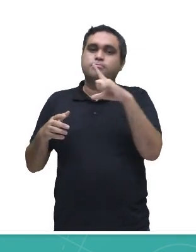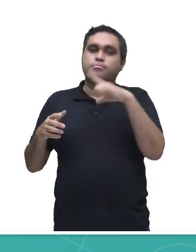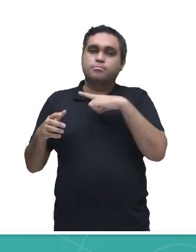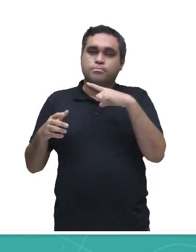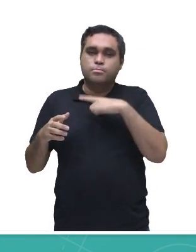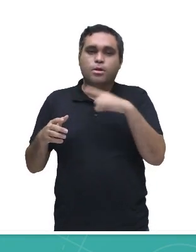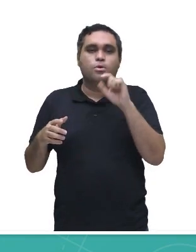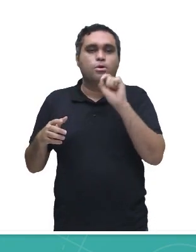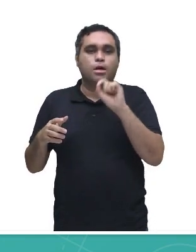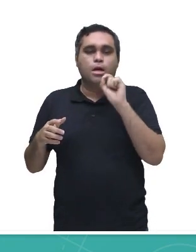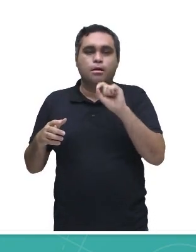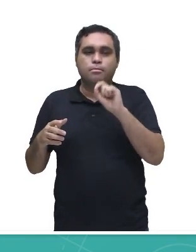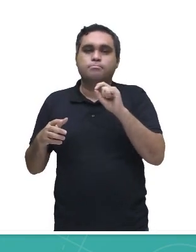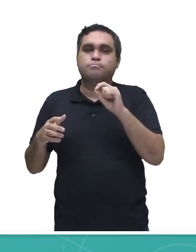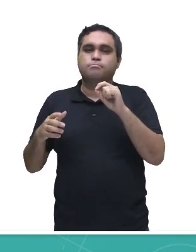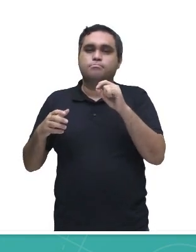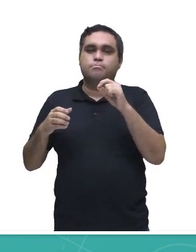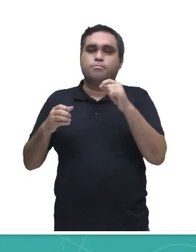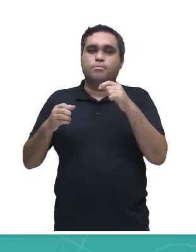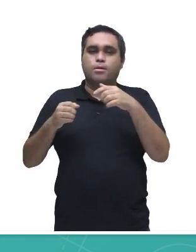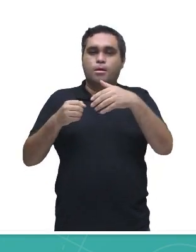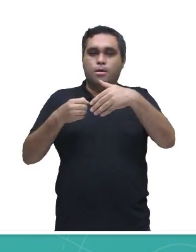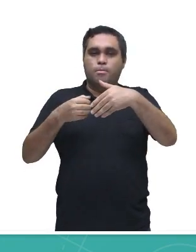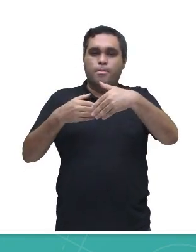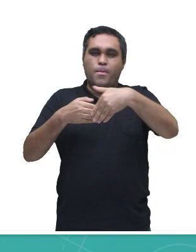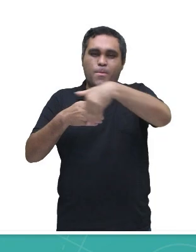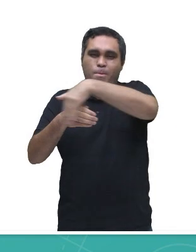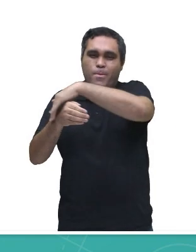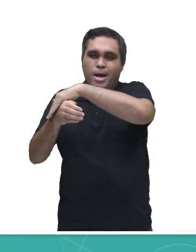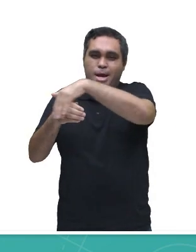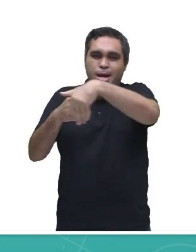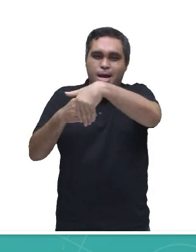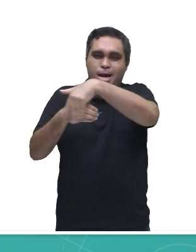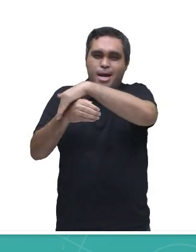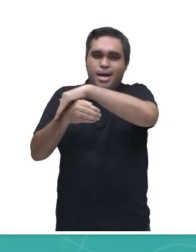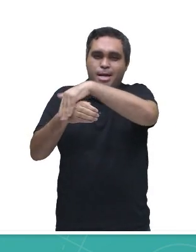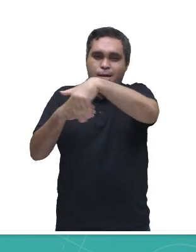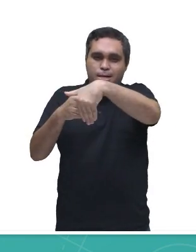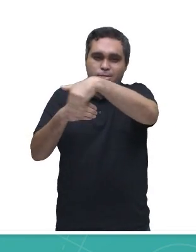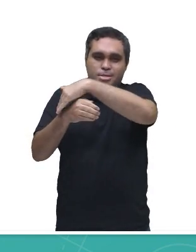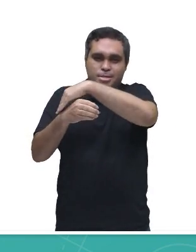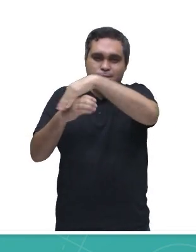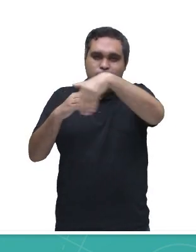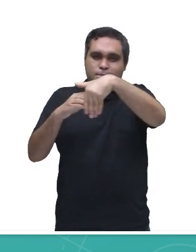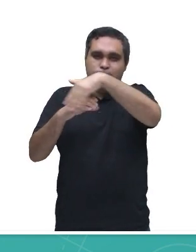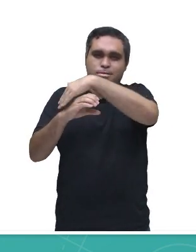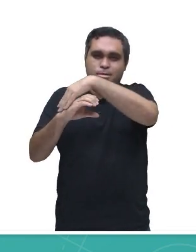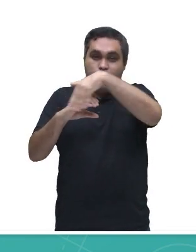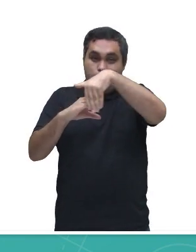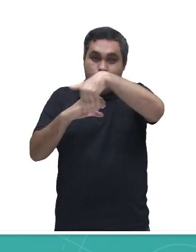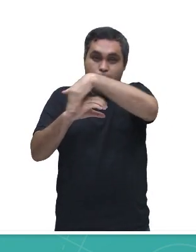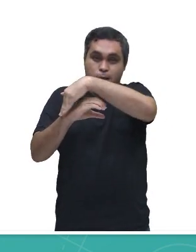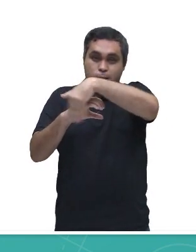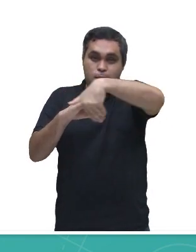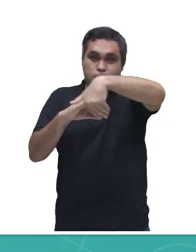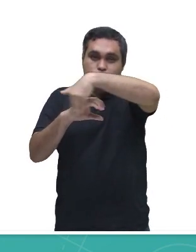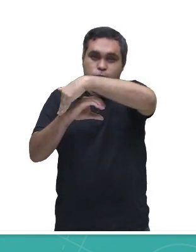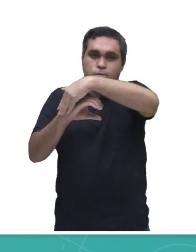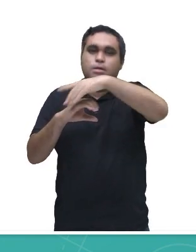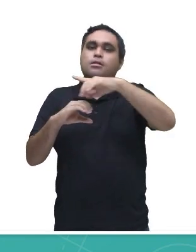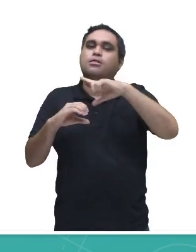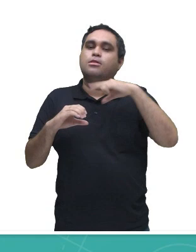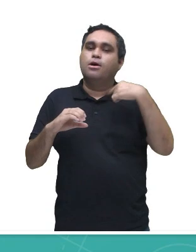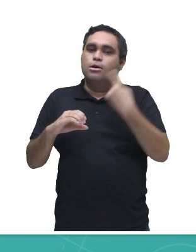aqui, uma parede celular. Nós vamos ver mais na frente que nós humanos nos